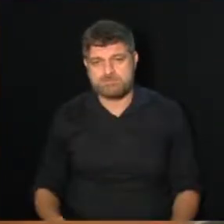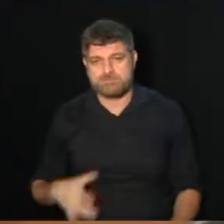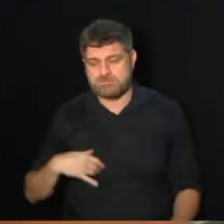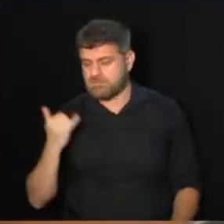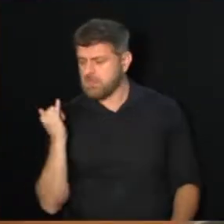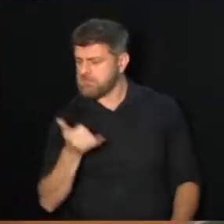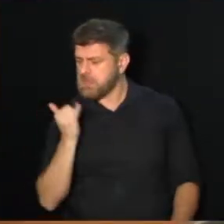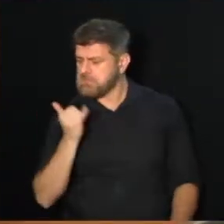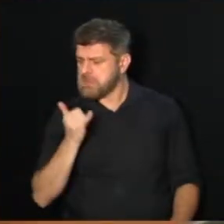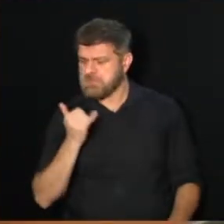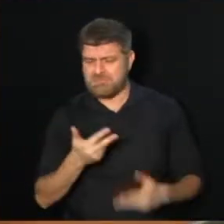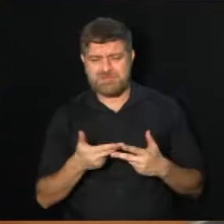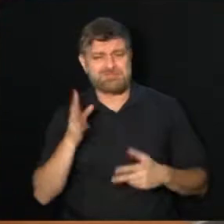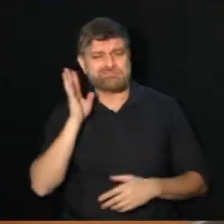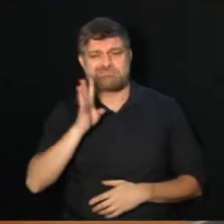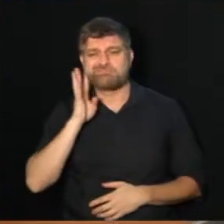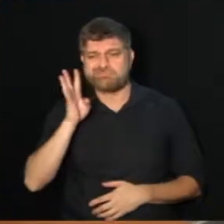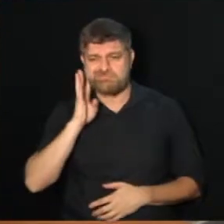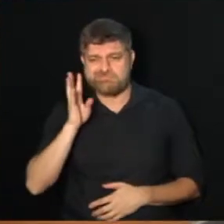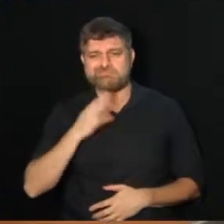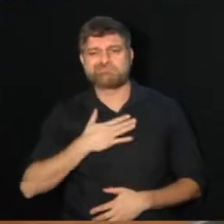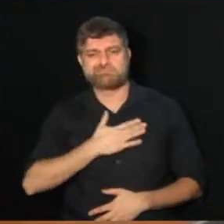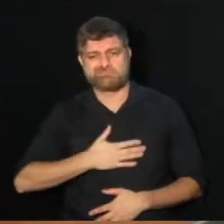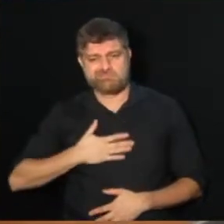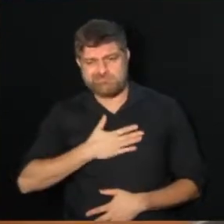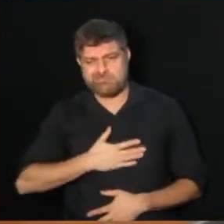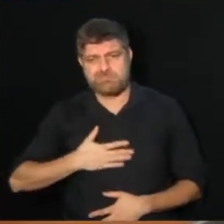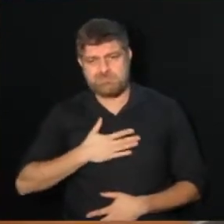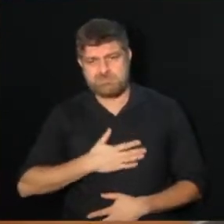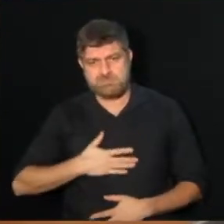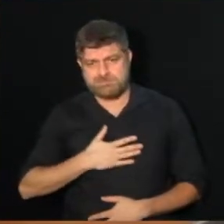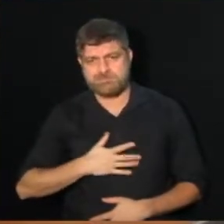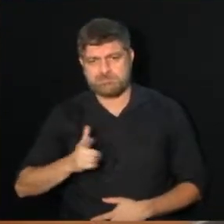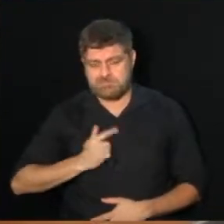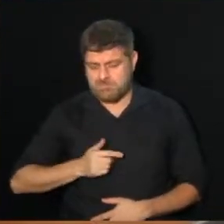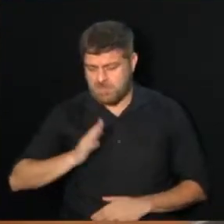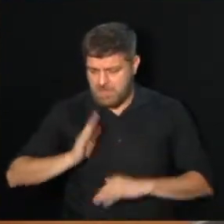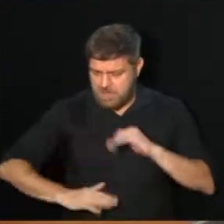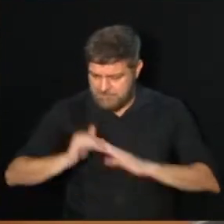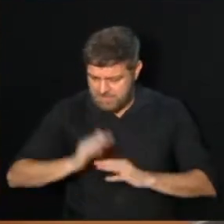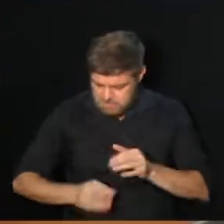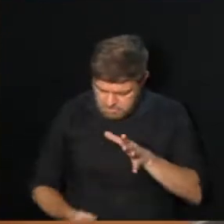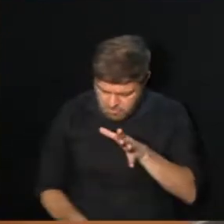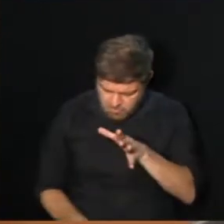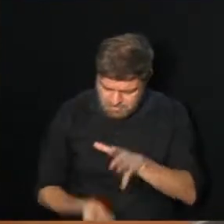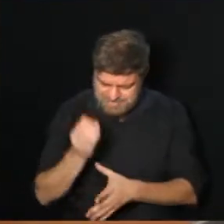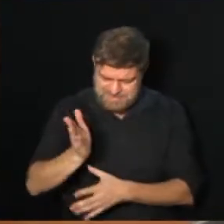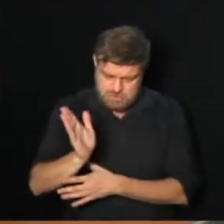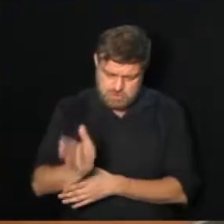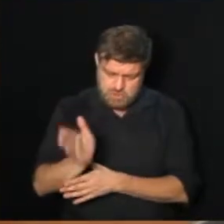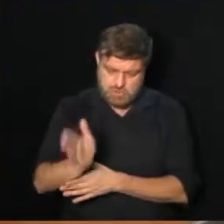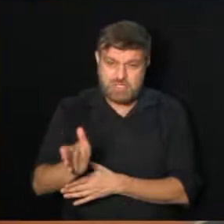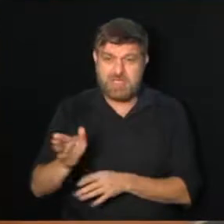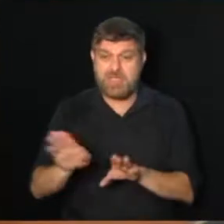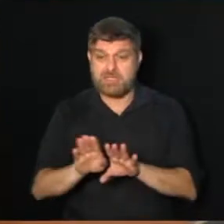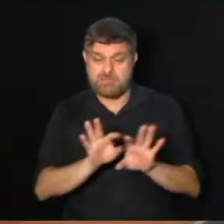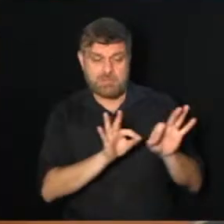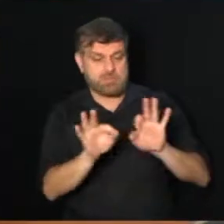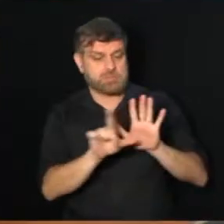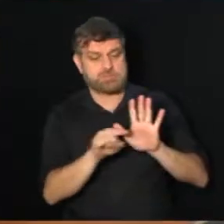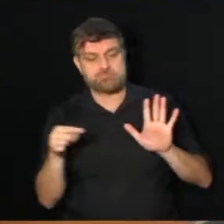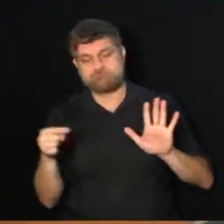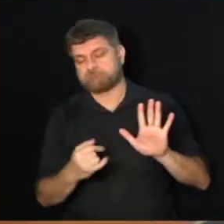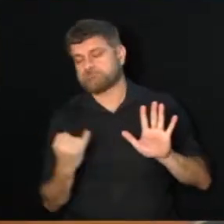muitas coisas legais, inclusive muitas coisas que o Mário colocou, de que já vem sendo feitas, e da amplitude do projeto,